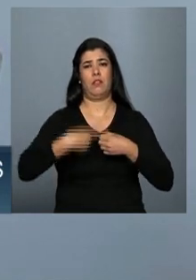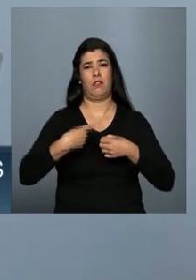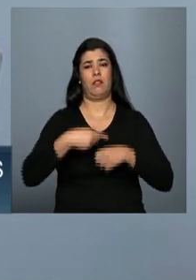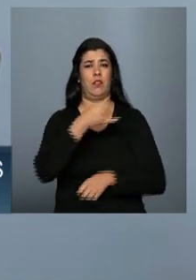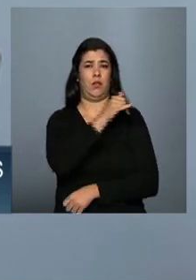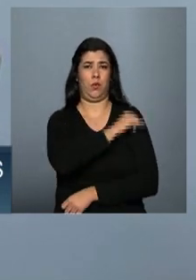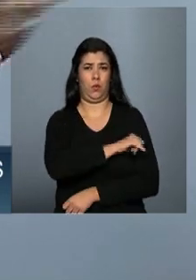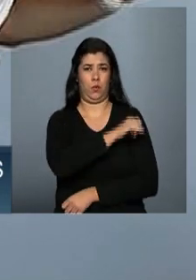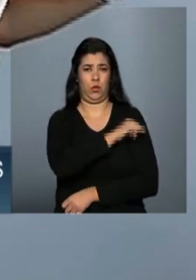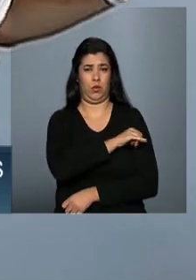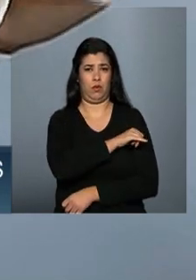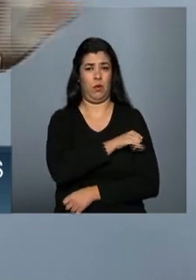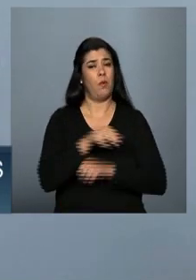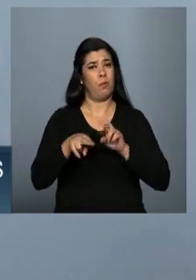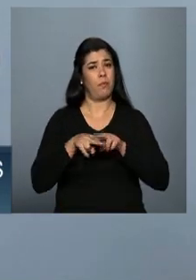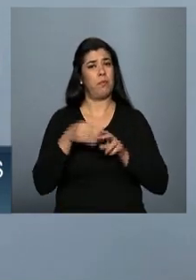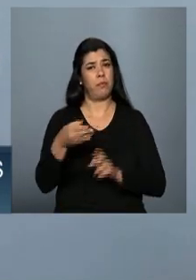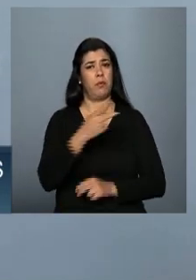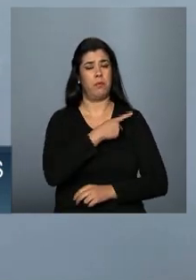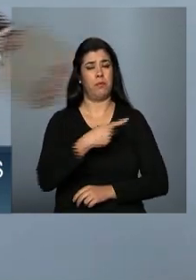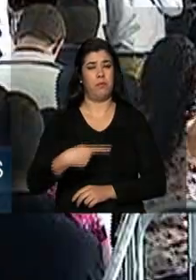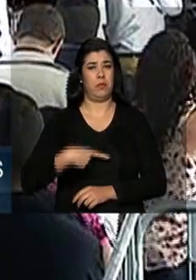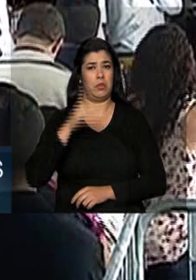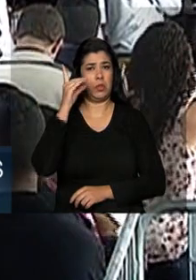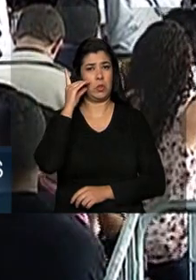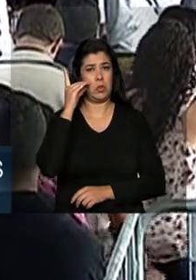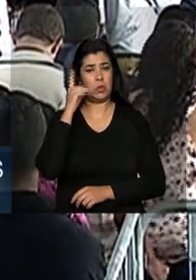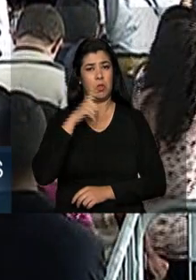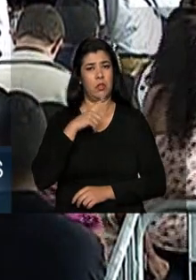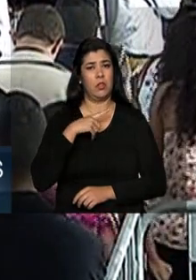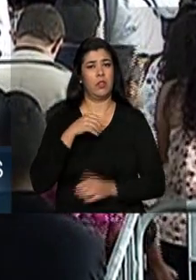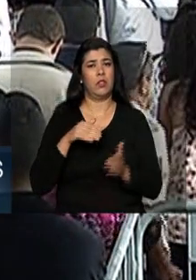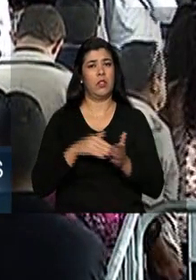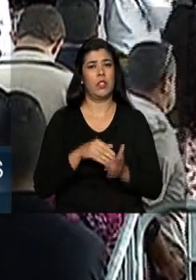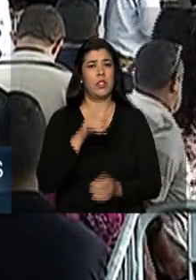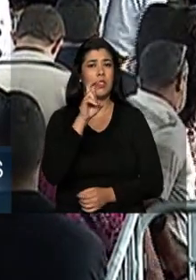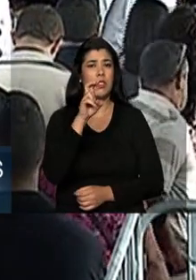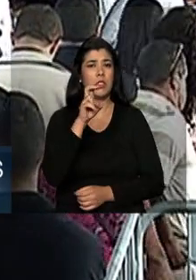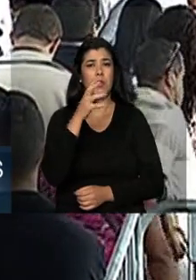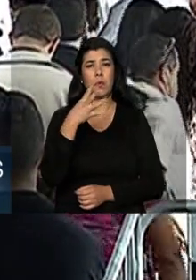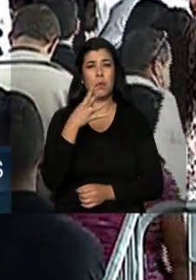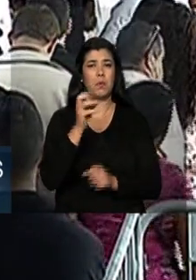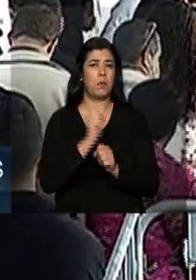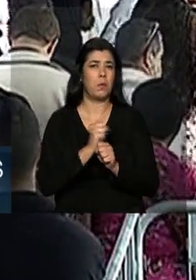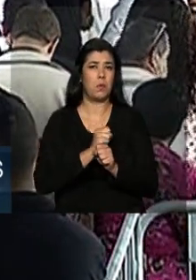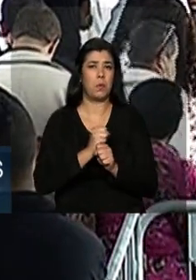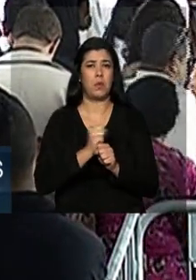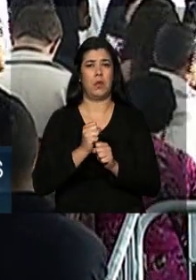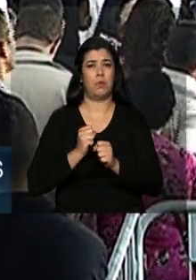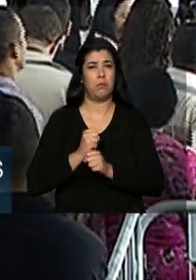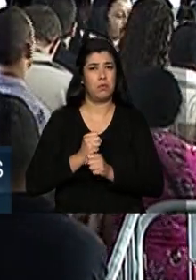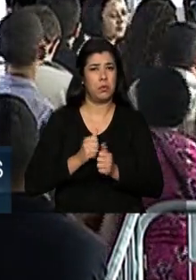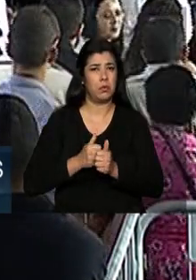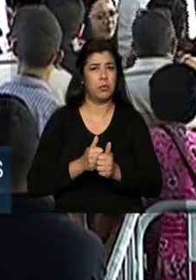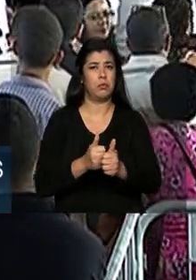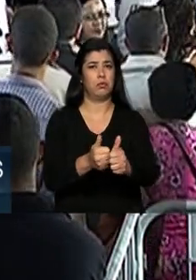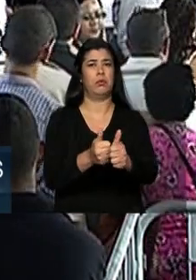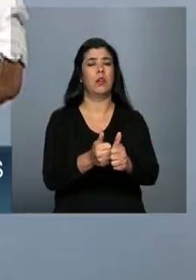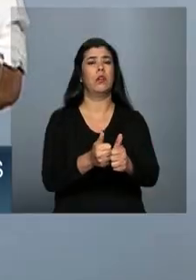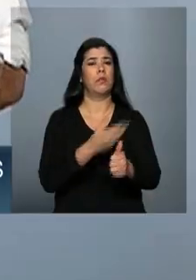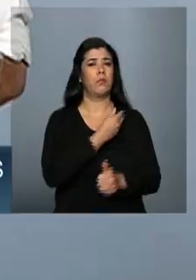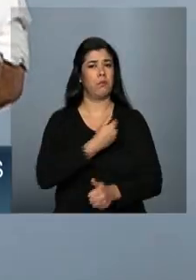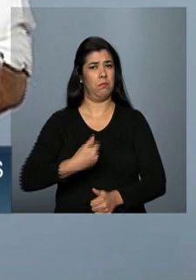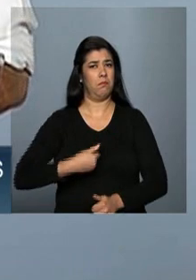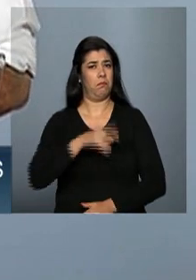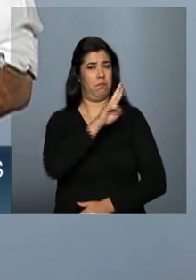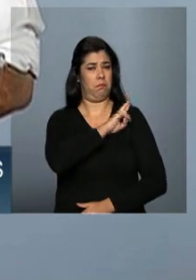Janeiro. E a presidenta Dilma, nesses agora 4 anos e meio de governo, permitiu